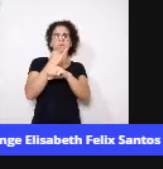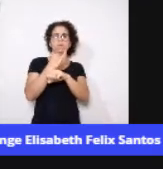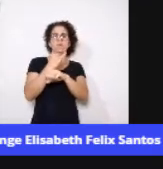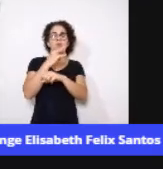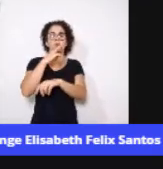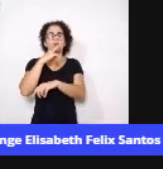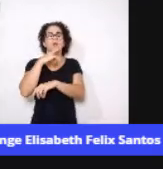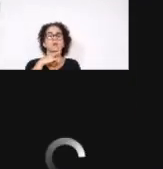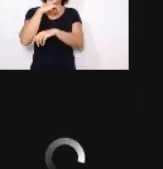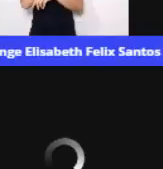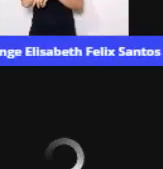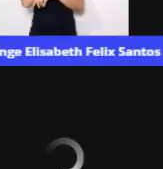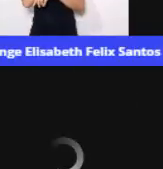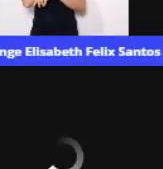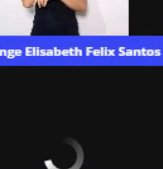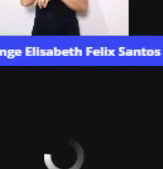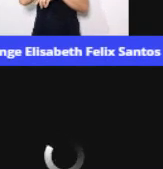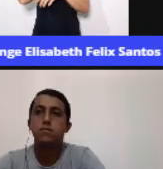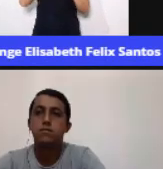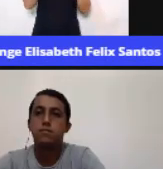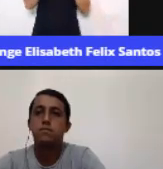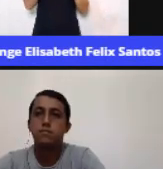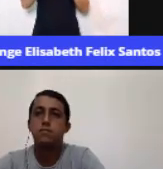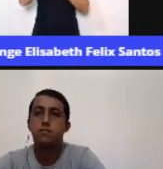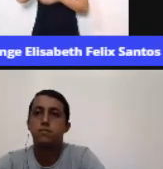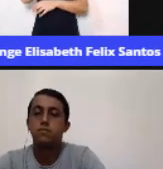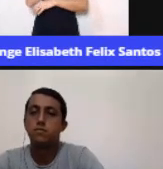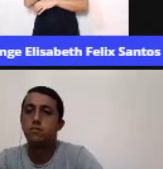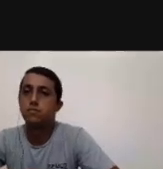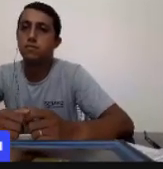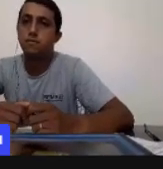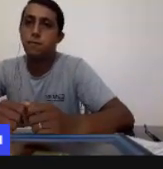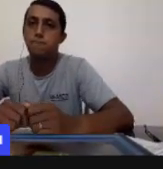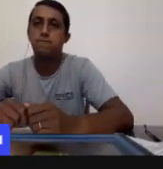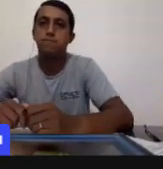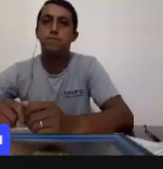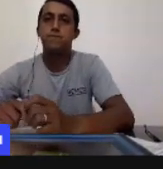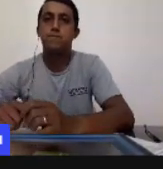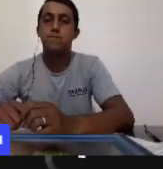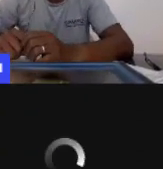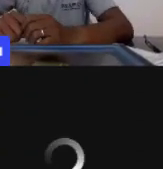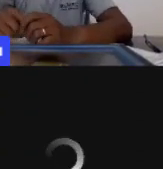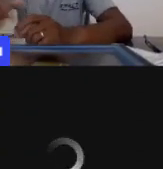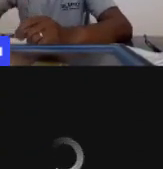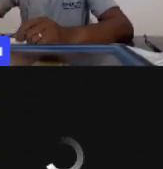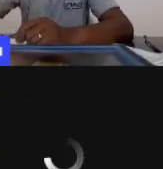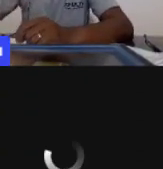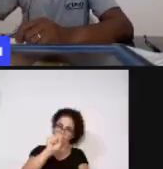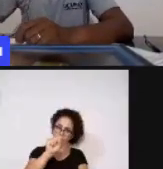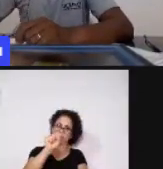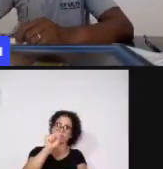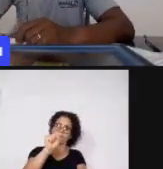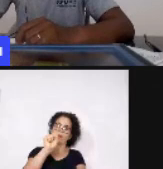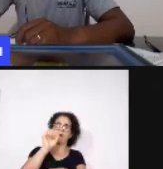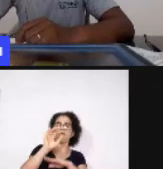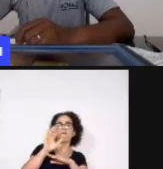vai trazer para nós agora como trabalhar essa questão do meio virtual. Espero ter contribuído com